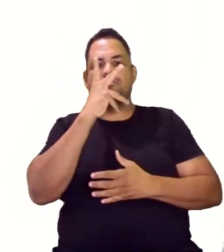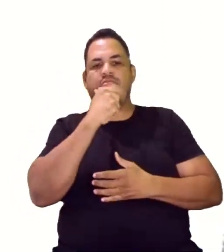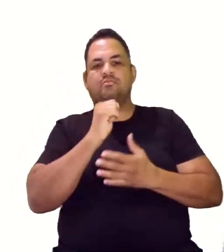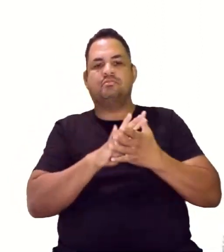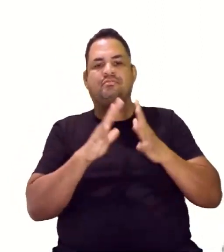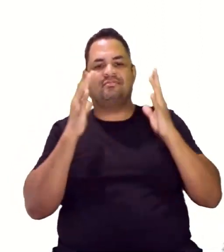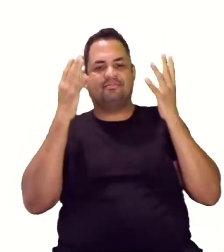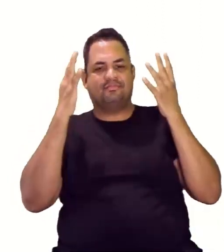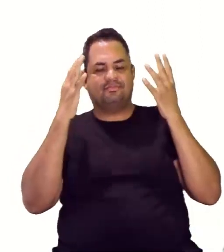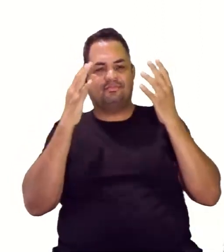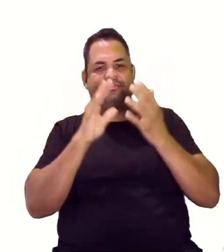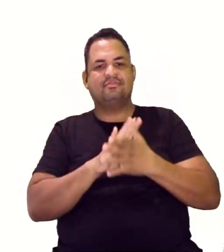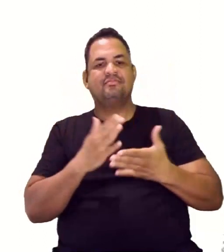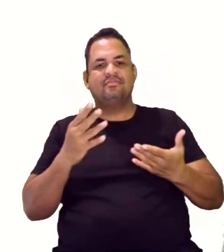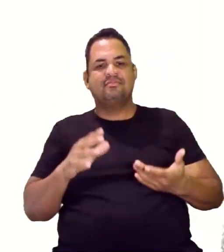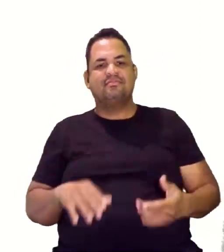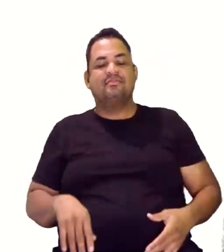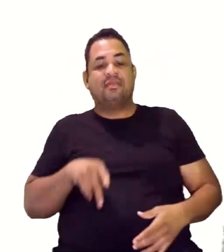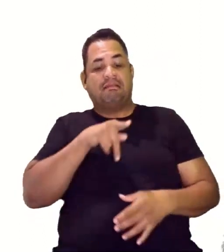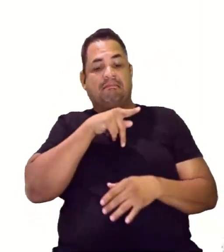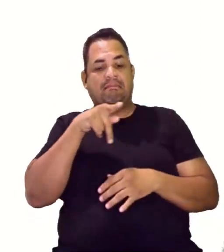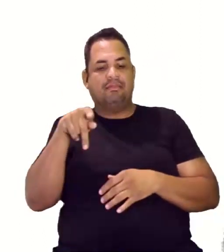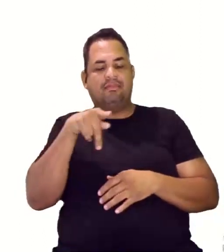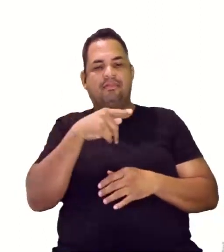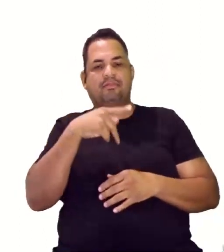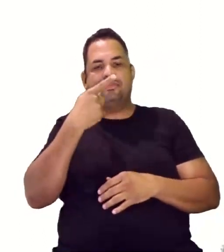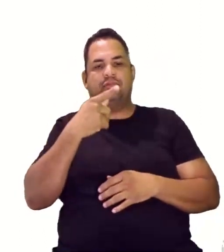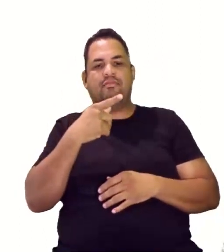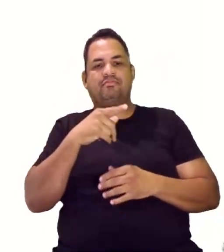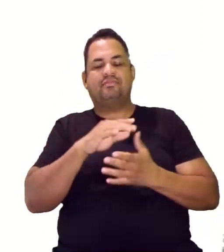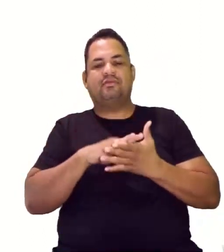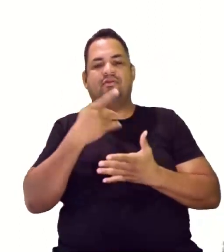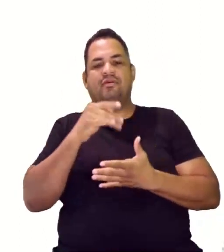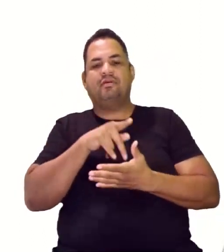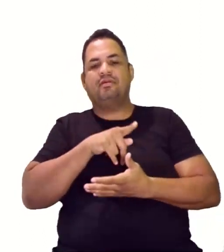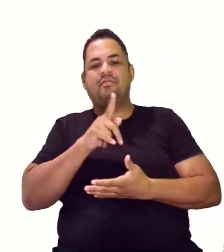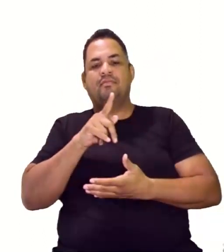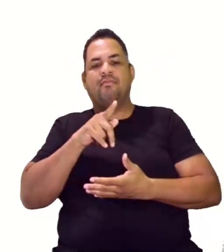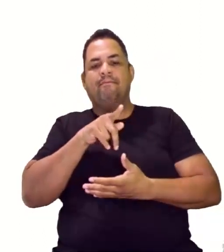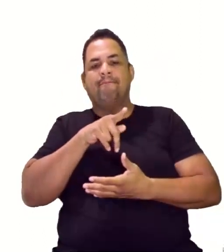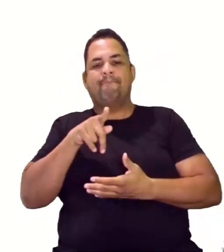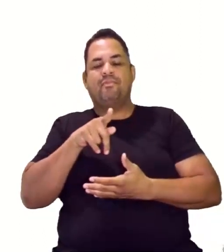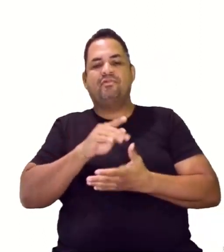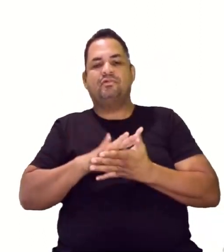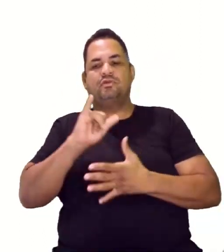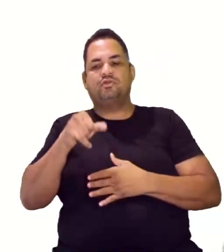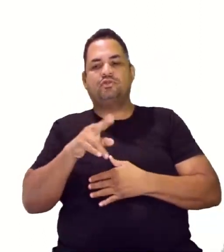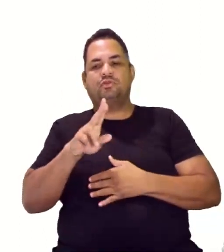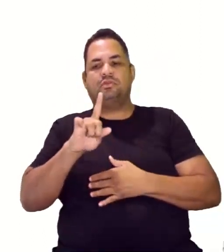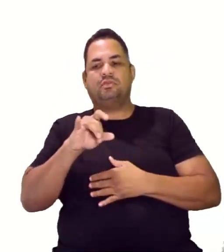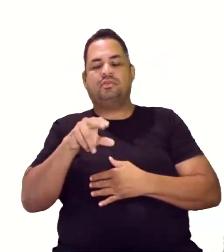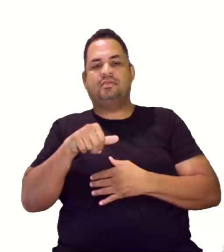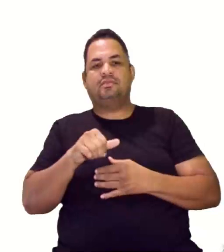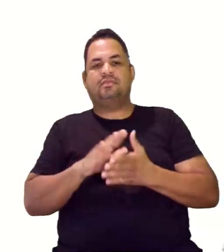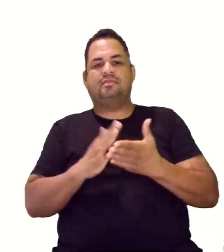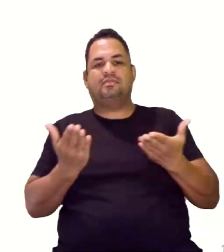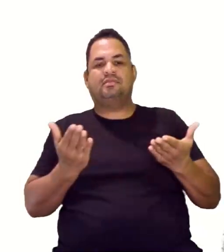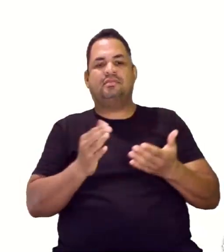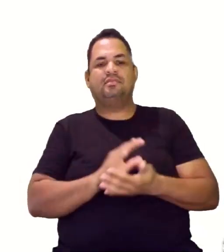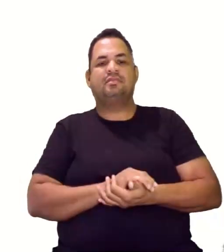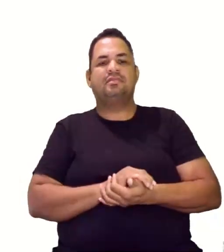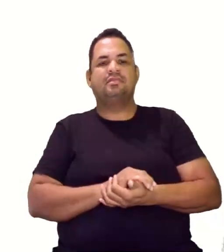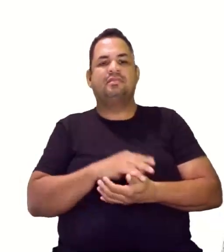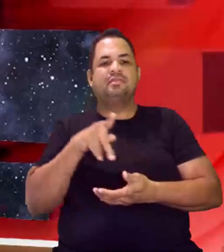bonito, parabéns! E diz a professora Juliana da Escola Tupã que tá vindo mais mapa mental por aí. Uau. E a gente aguarda,